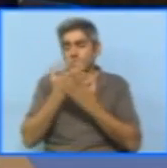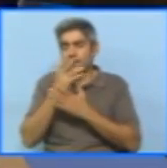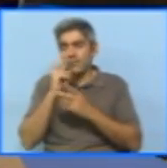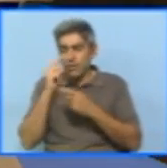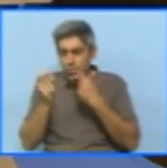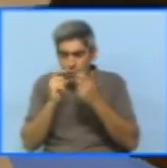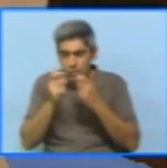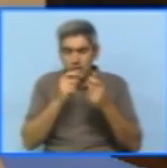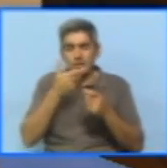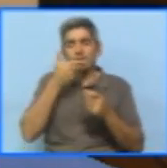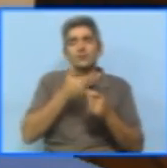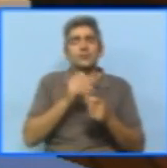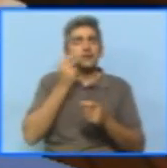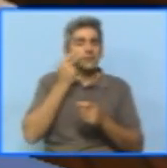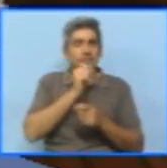é sabedoria.